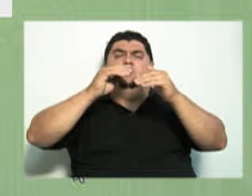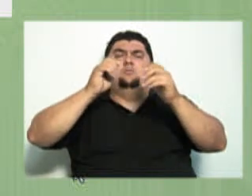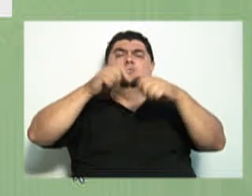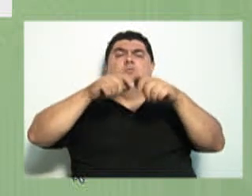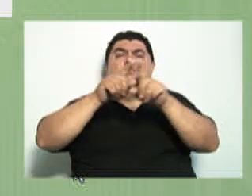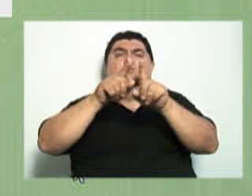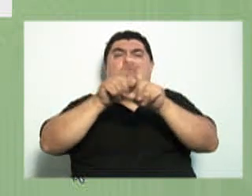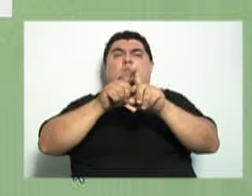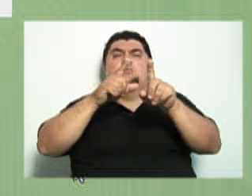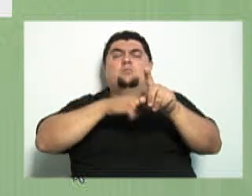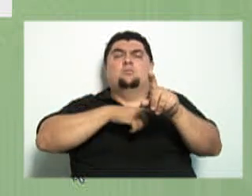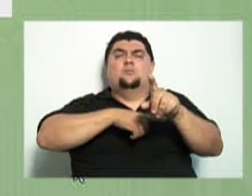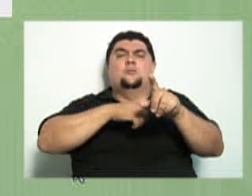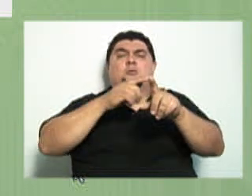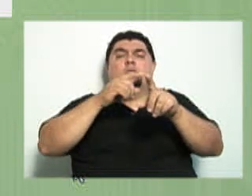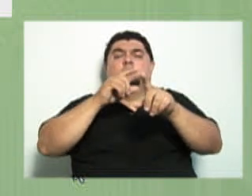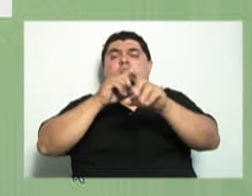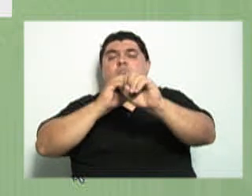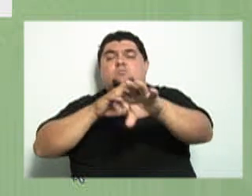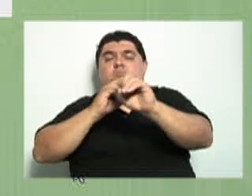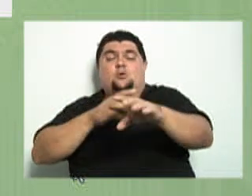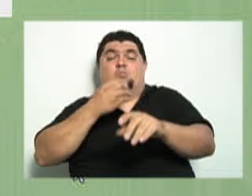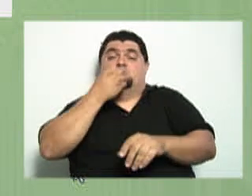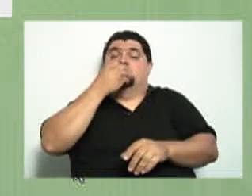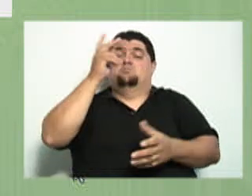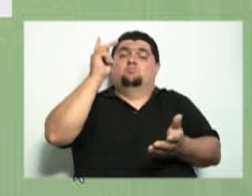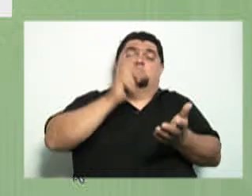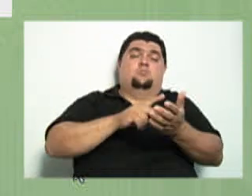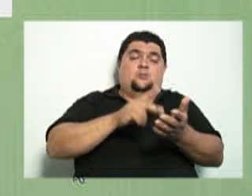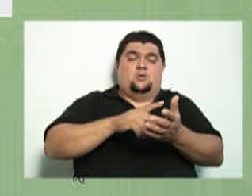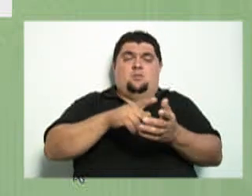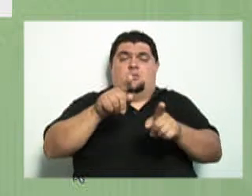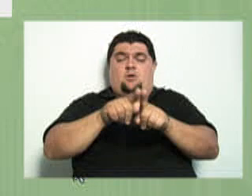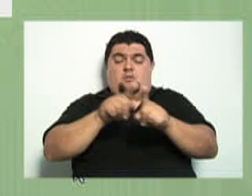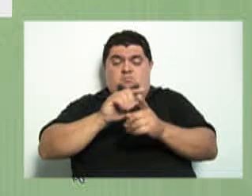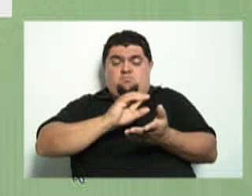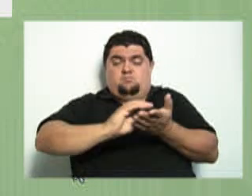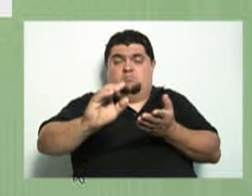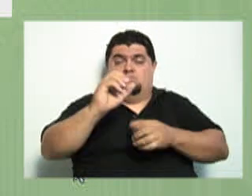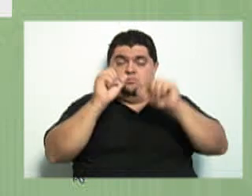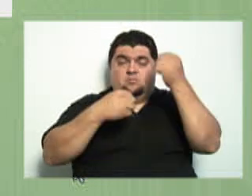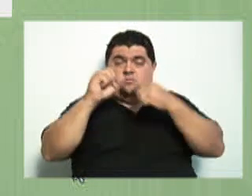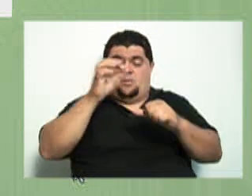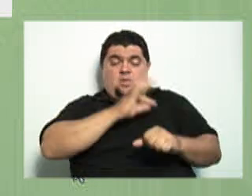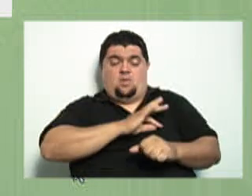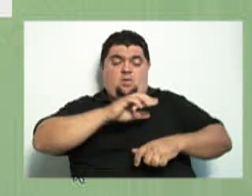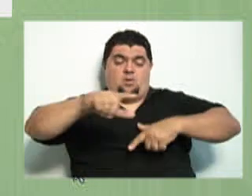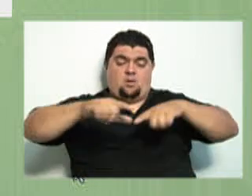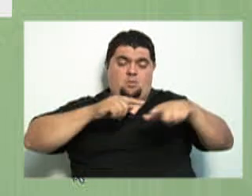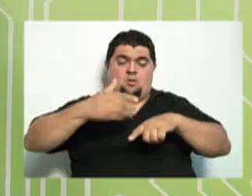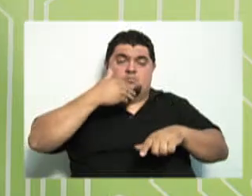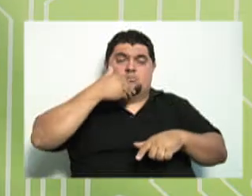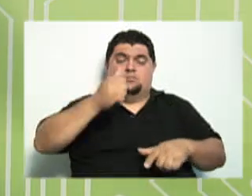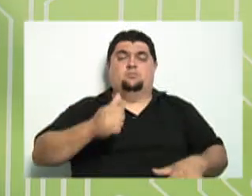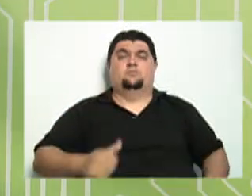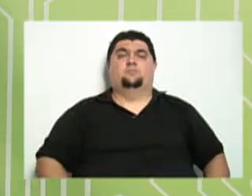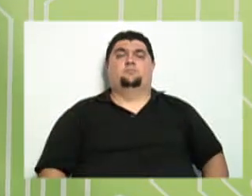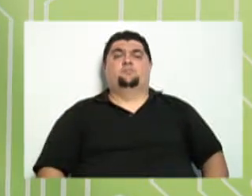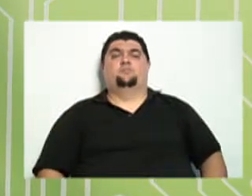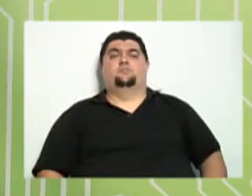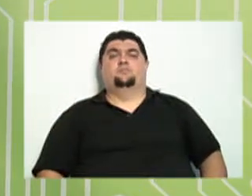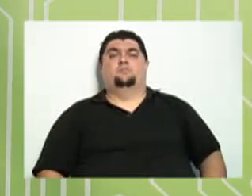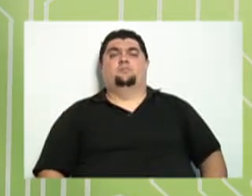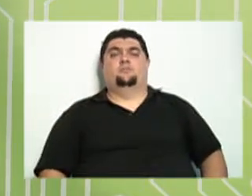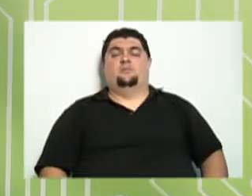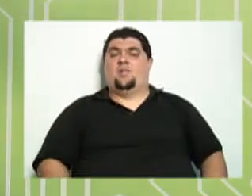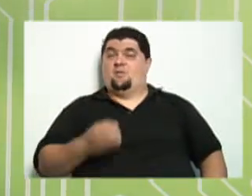numa educação de qualidade e investimentos na indústria com geração de emprego e renda. É ótimo, professor, é ótimo ser